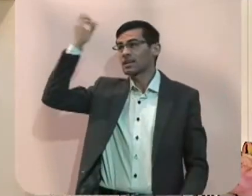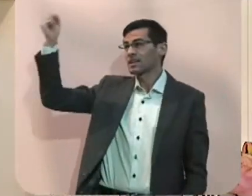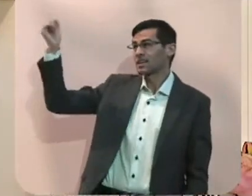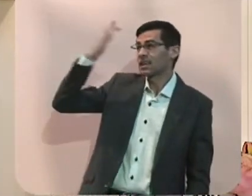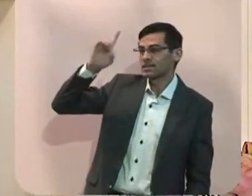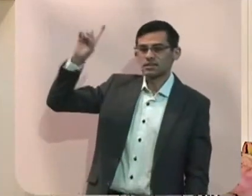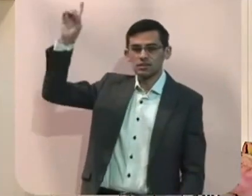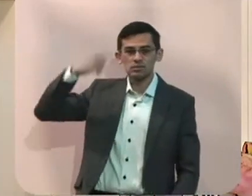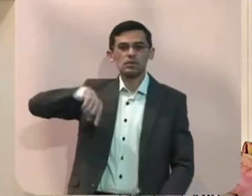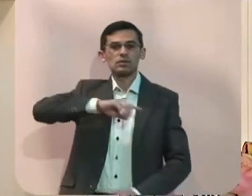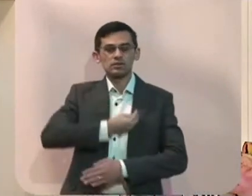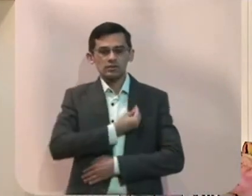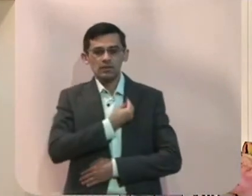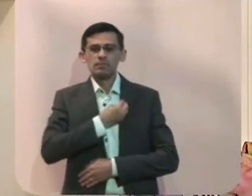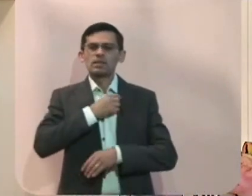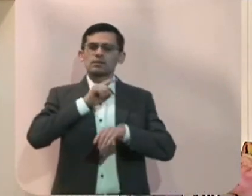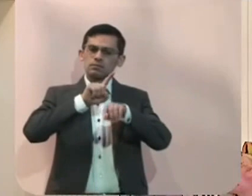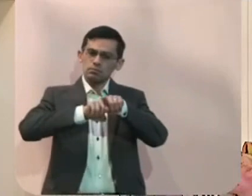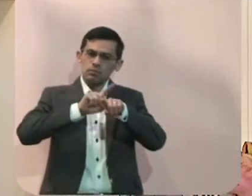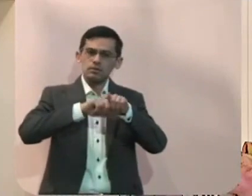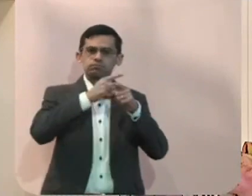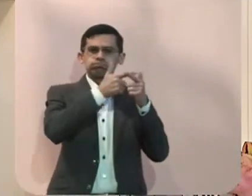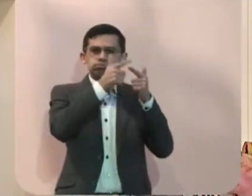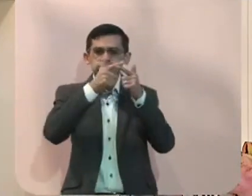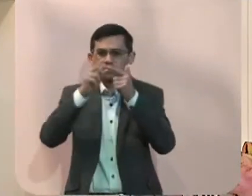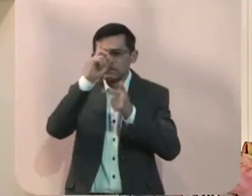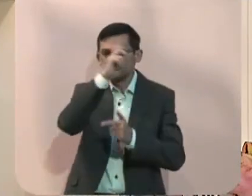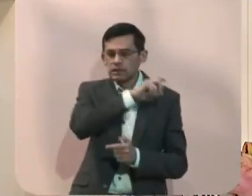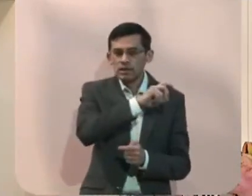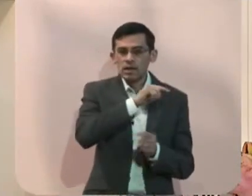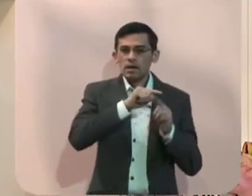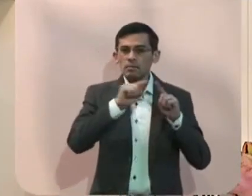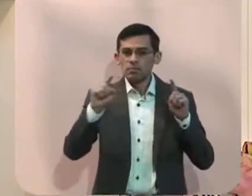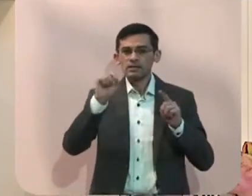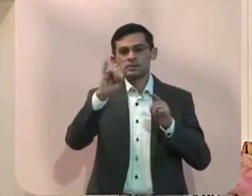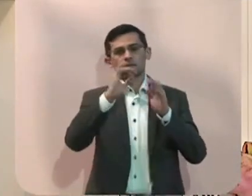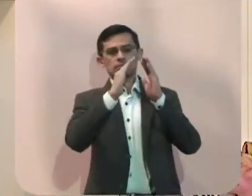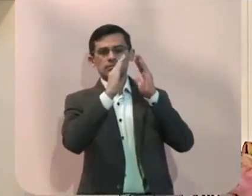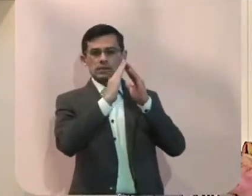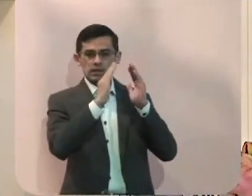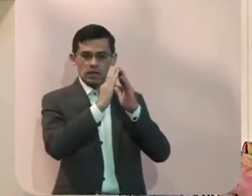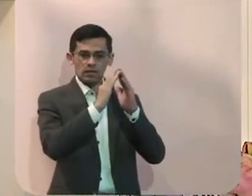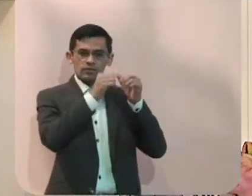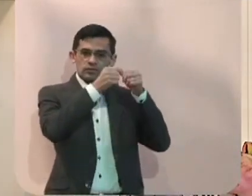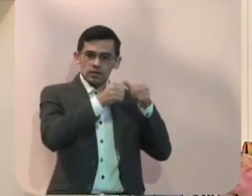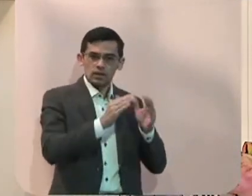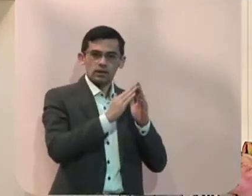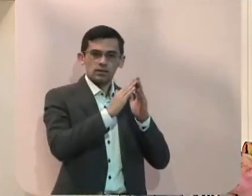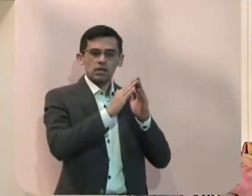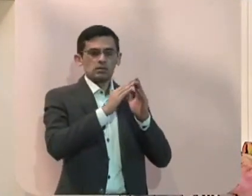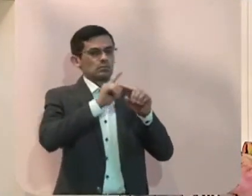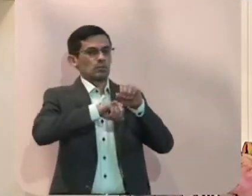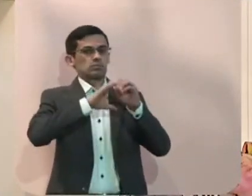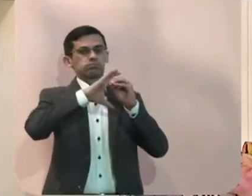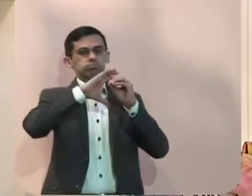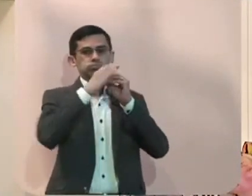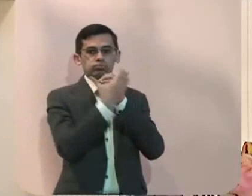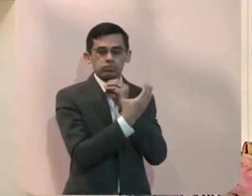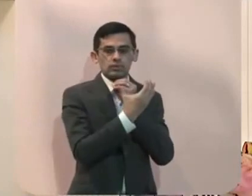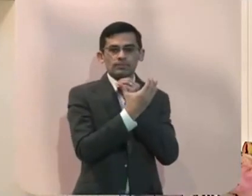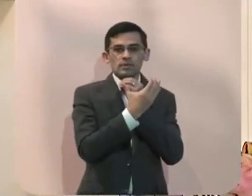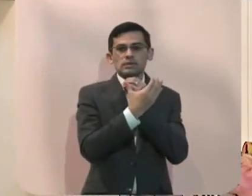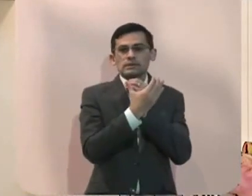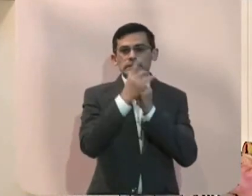nossa vida, mesmo no meio das crises. Mas se a gente tem que estar em casa por causa da pandemia que nos está